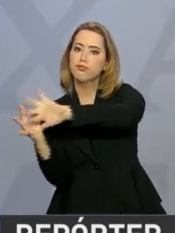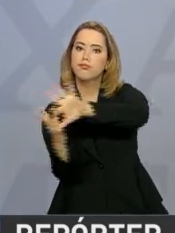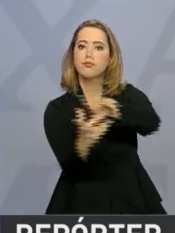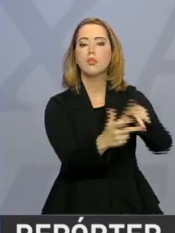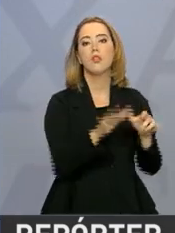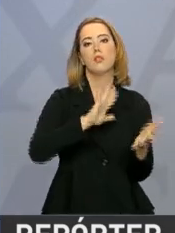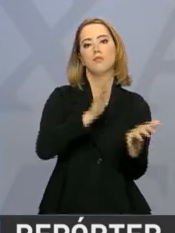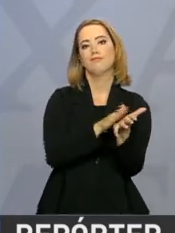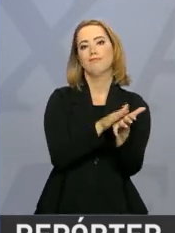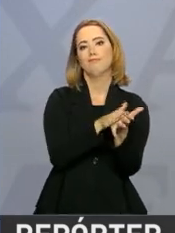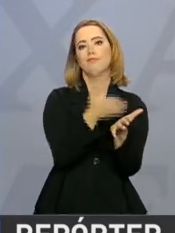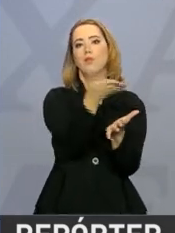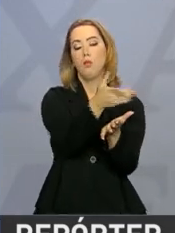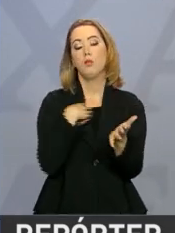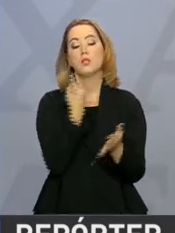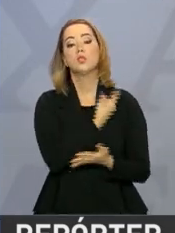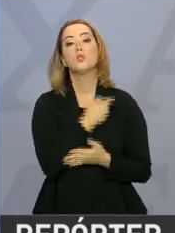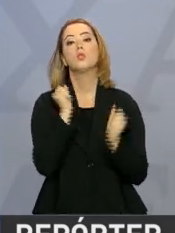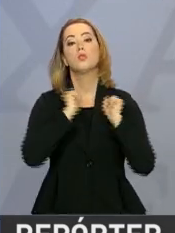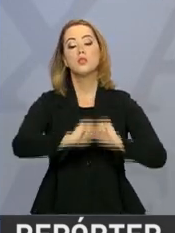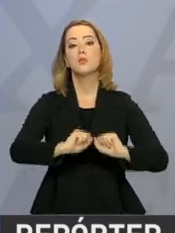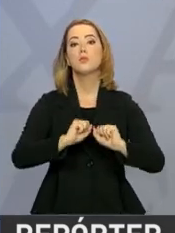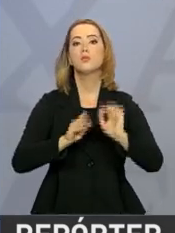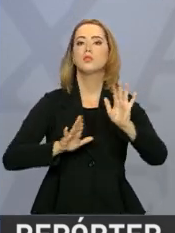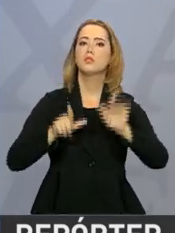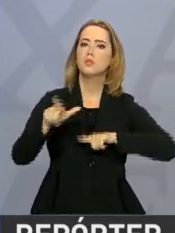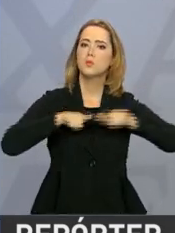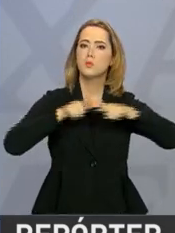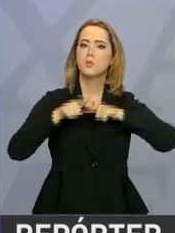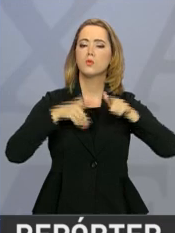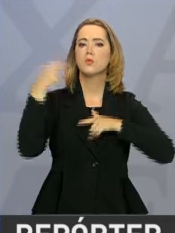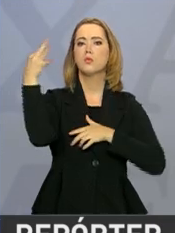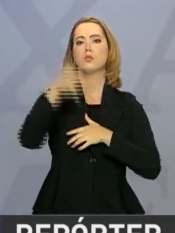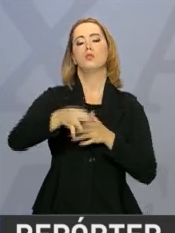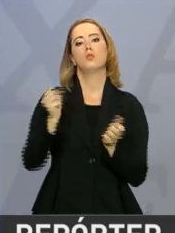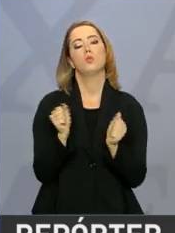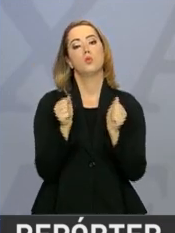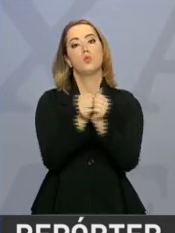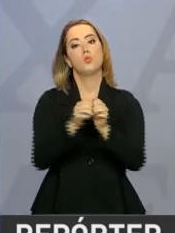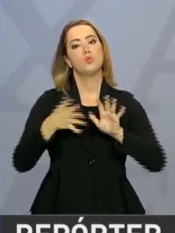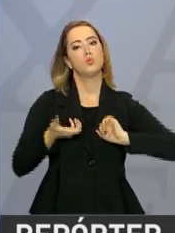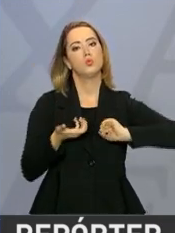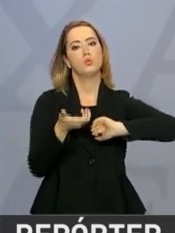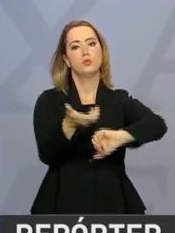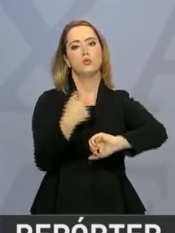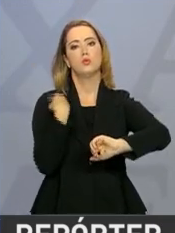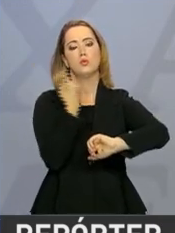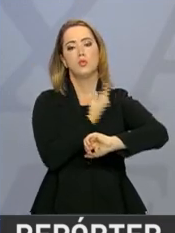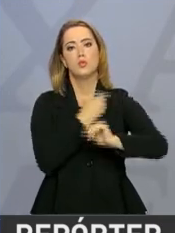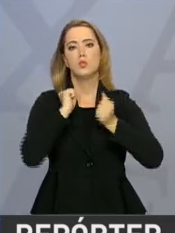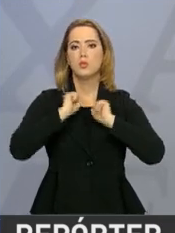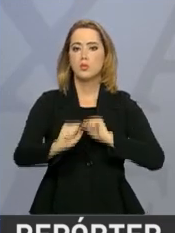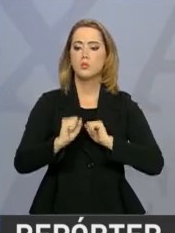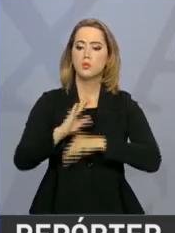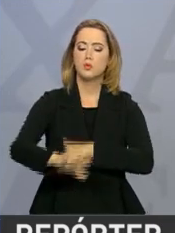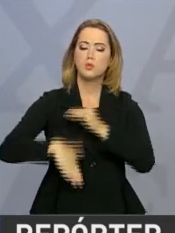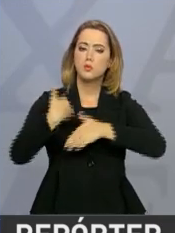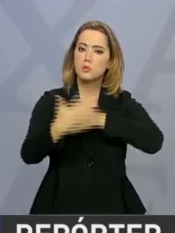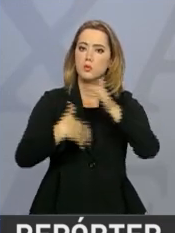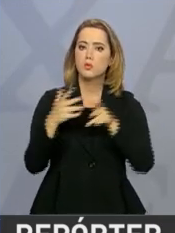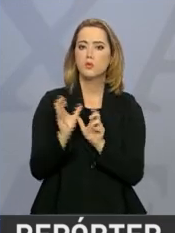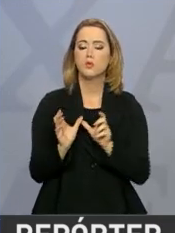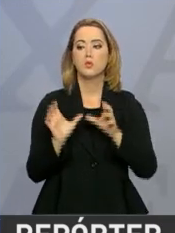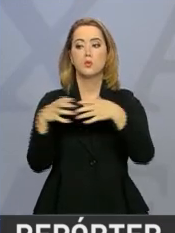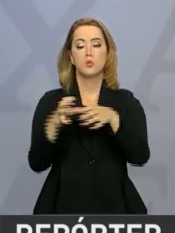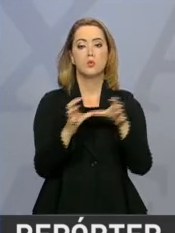para que nós possamos ter um trabalho muito adequado junto ao Congresso Nacional, para que possamos convencer os vários